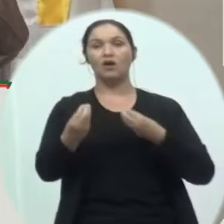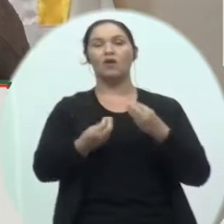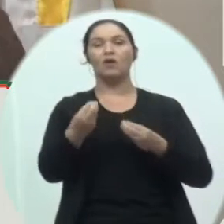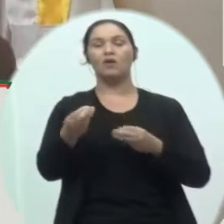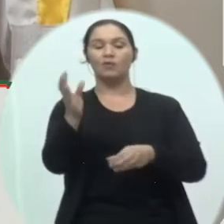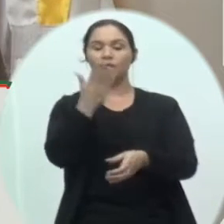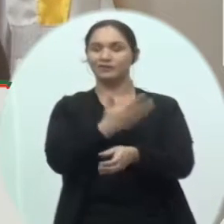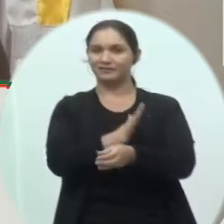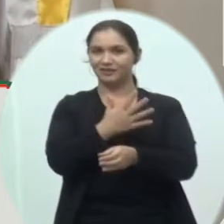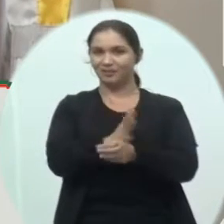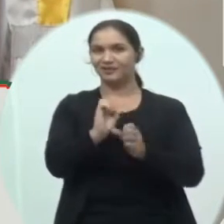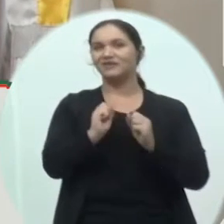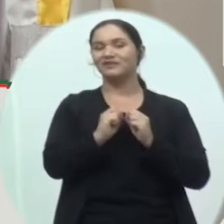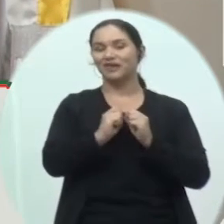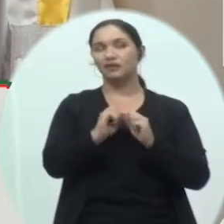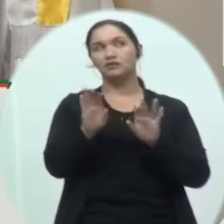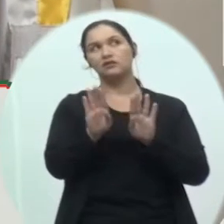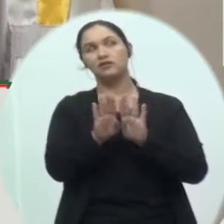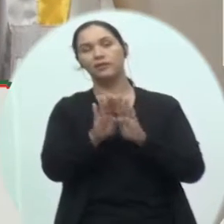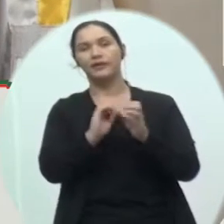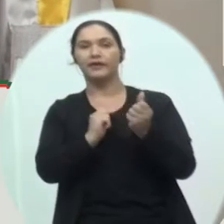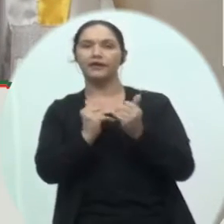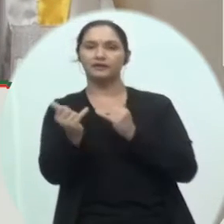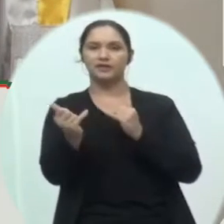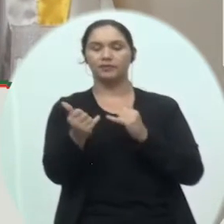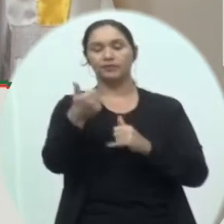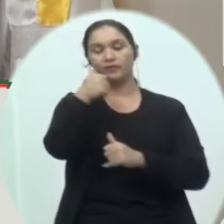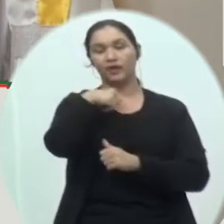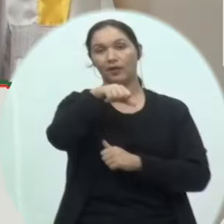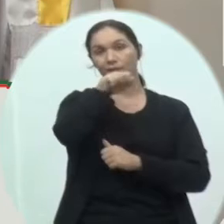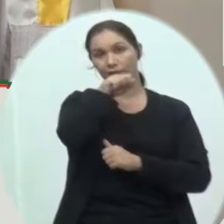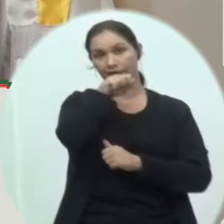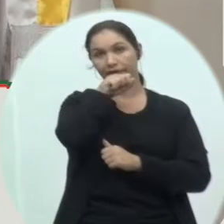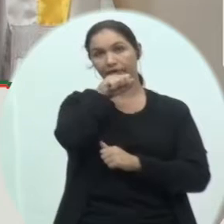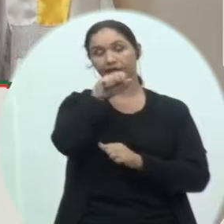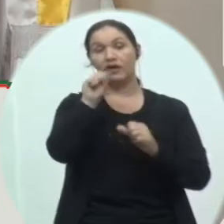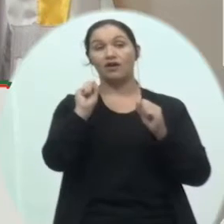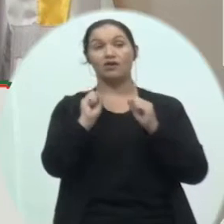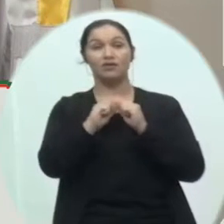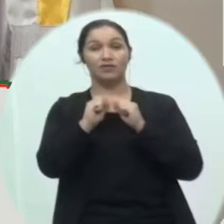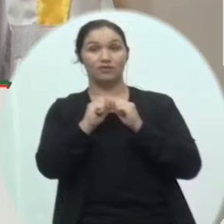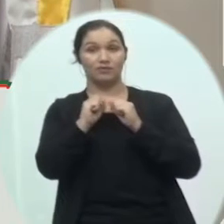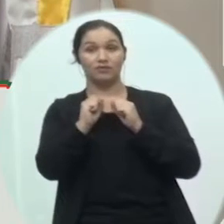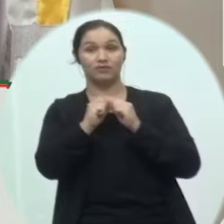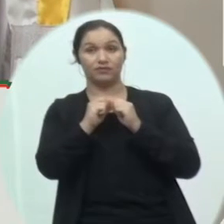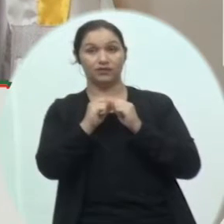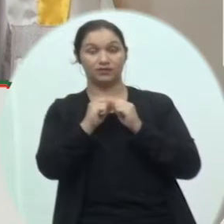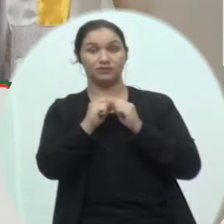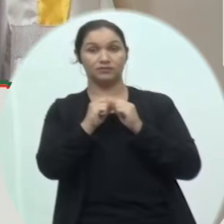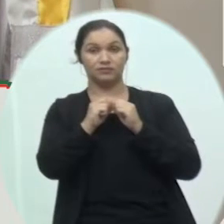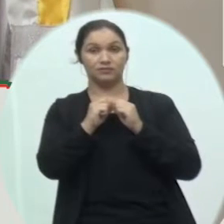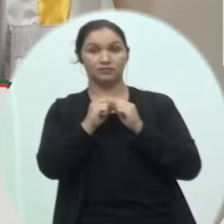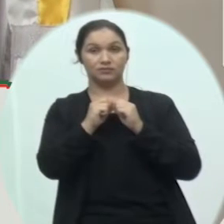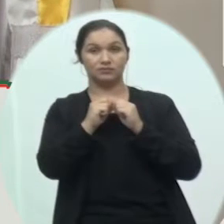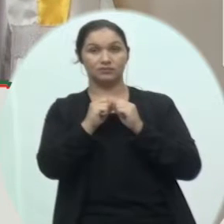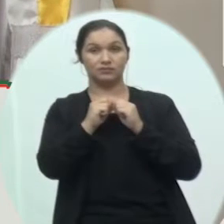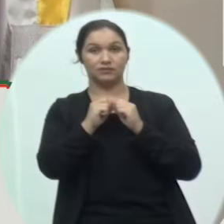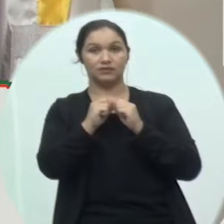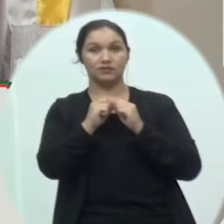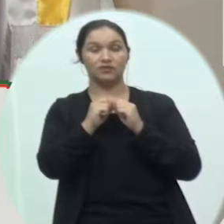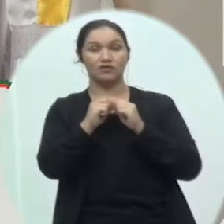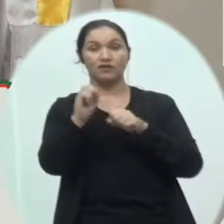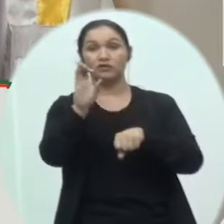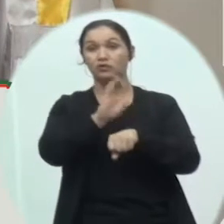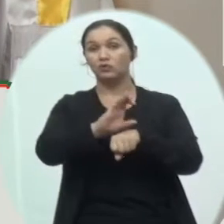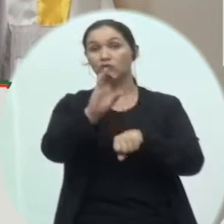que vamos supor que a mãe aprende a fazer o procedimento e o procedimento não dê certo. Quer dizer, que